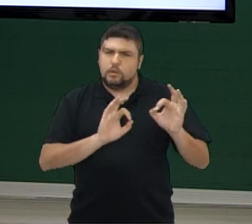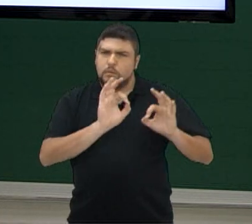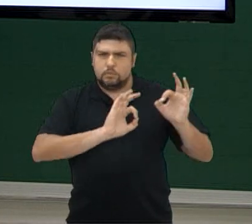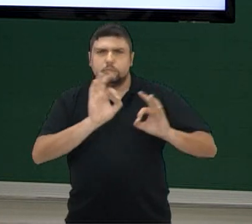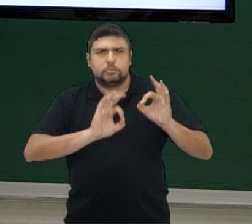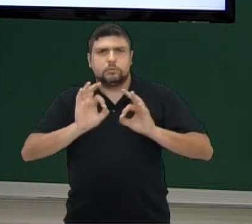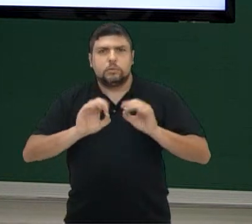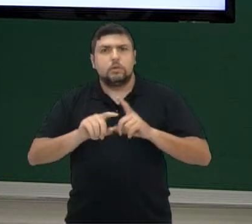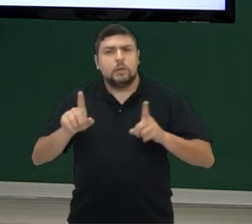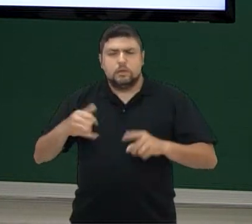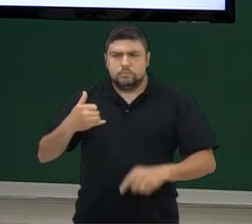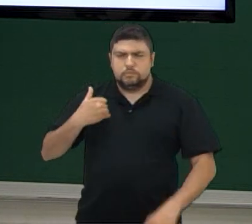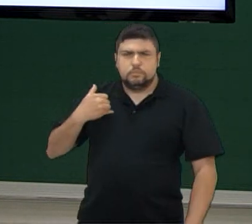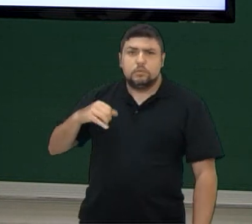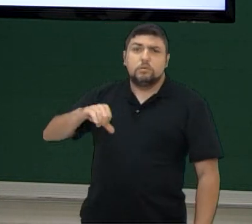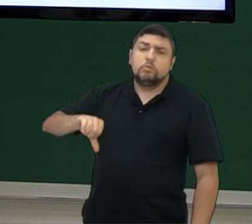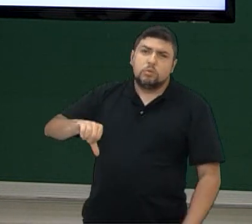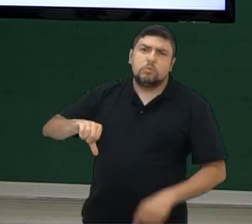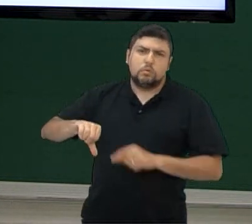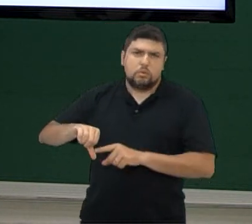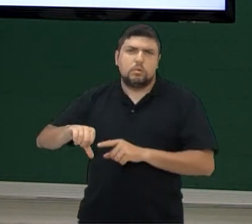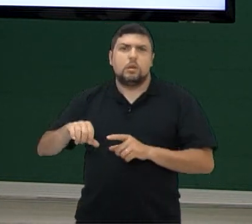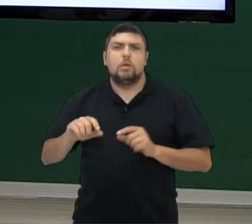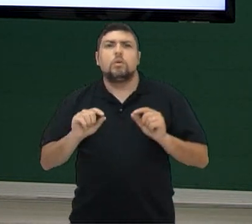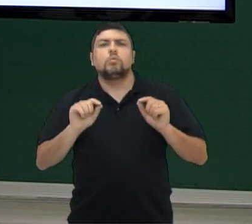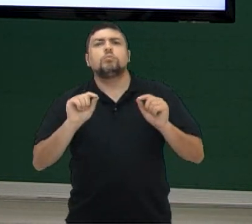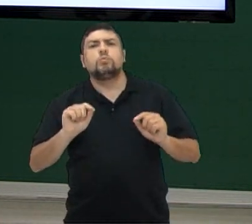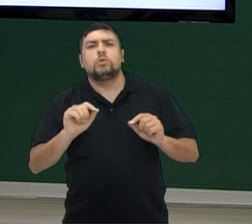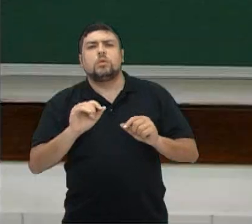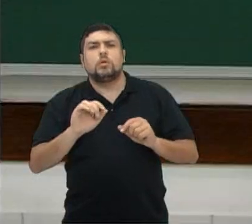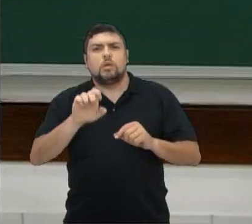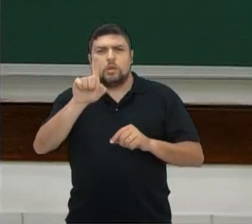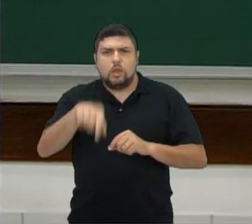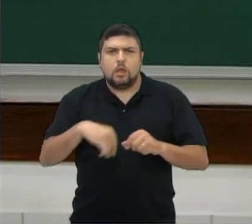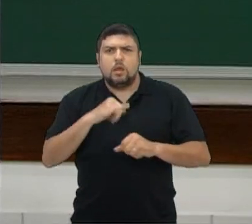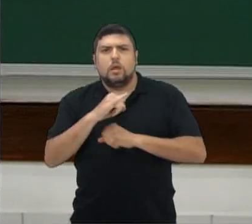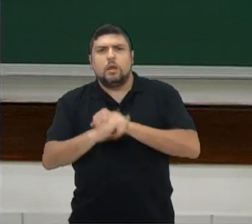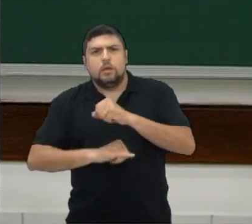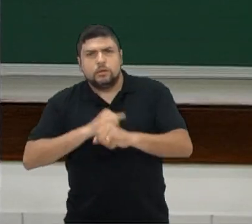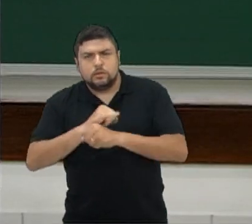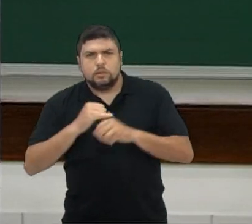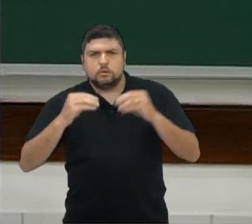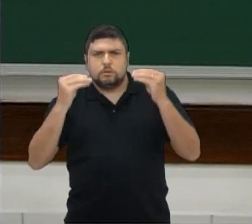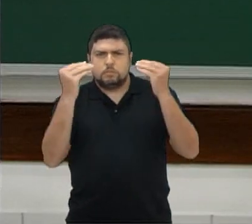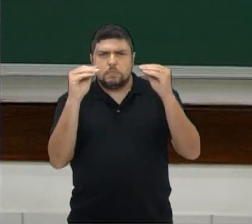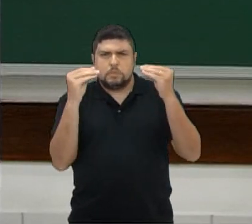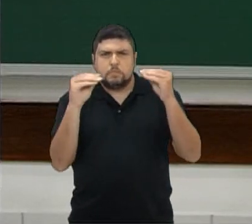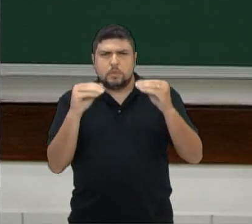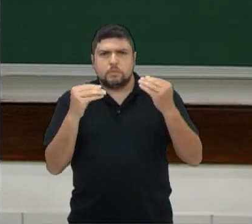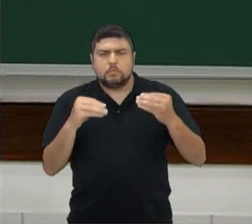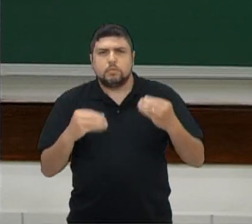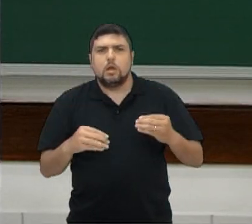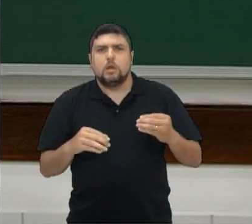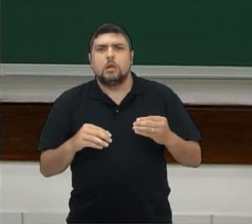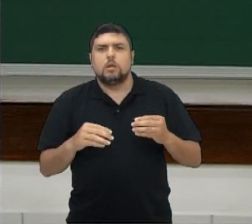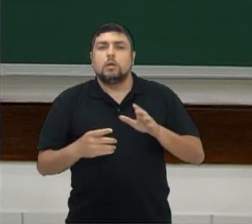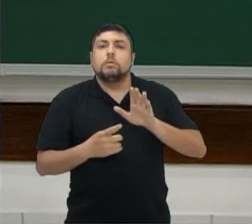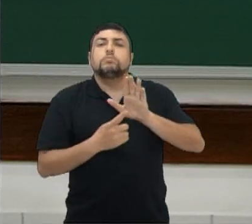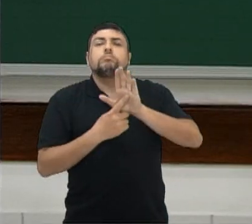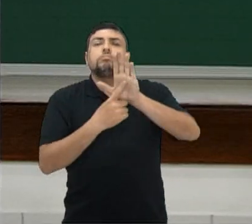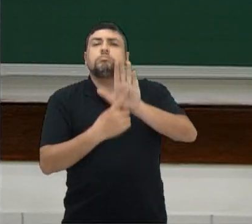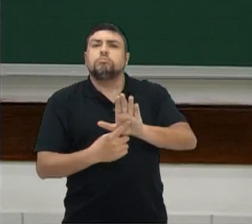relato pessoal em um blog, né, um site da internet para divulgar, para se apresentar, né, divulgar quem